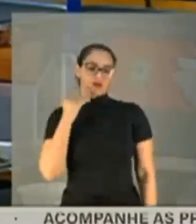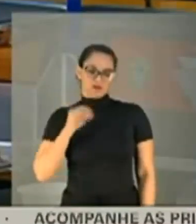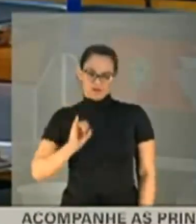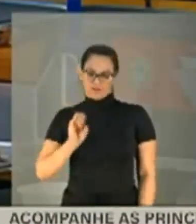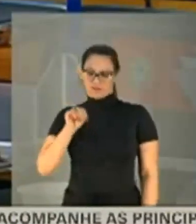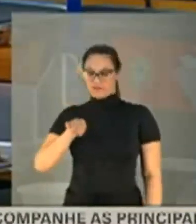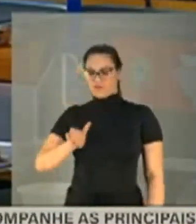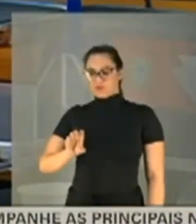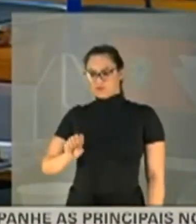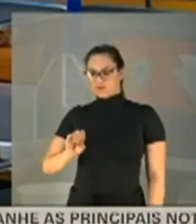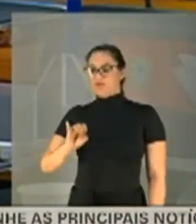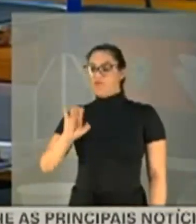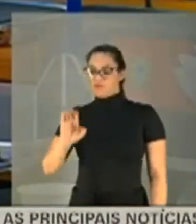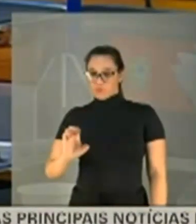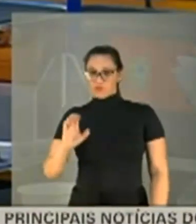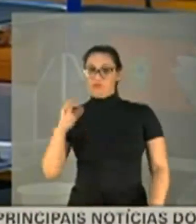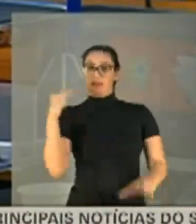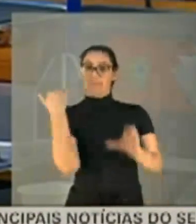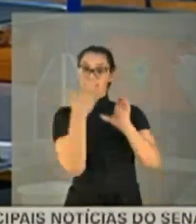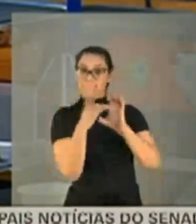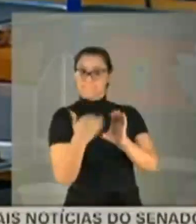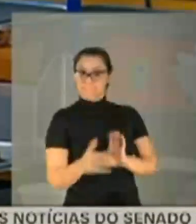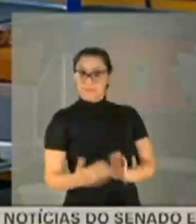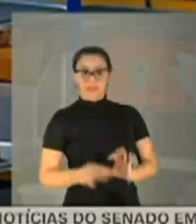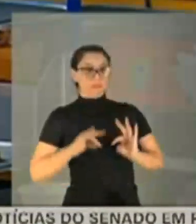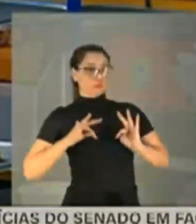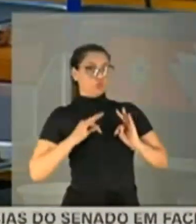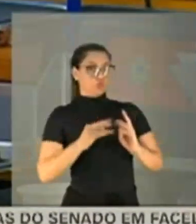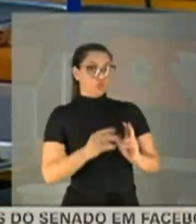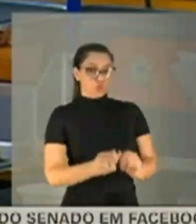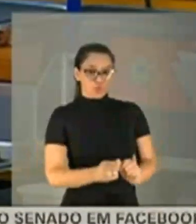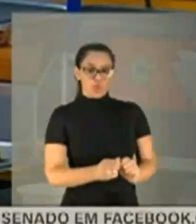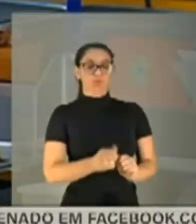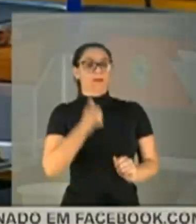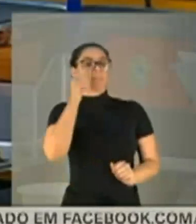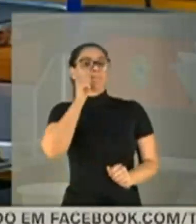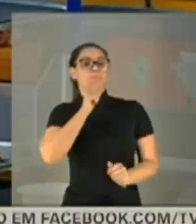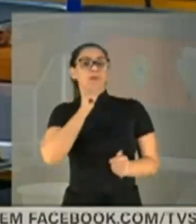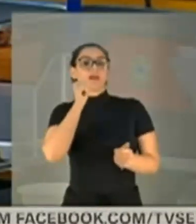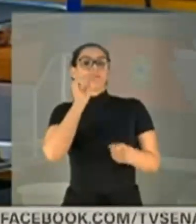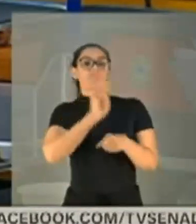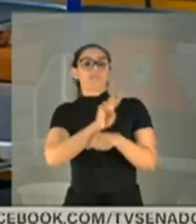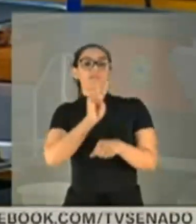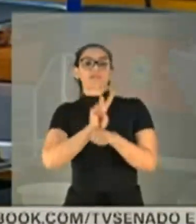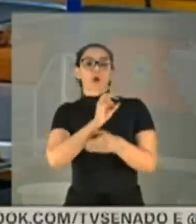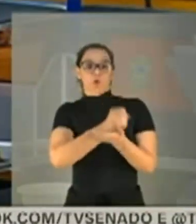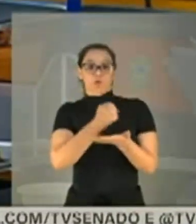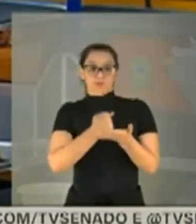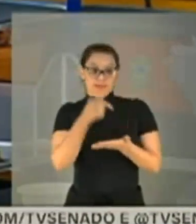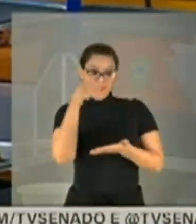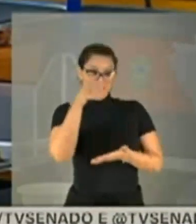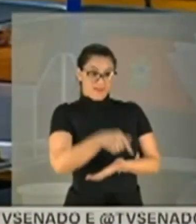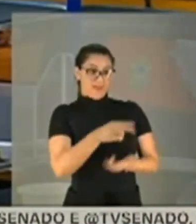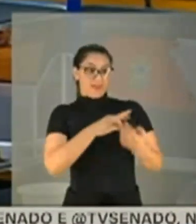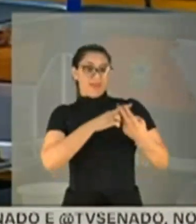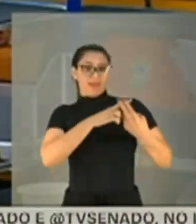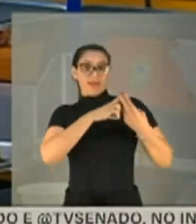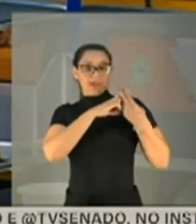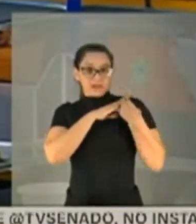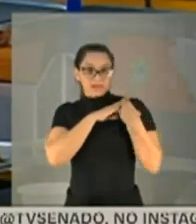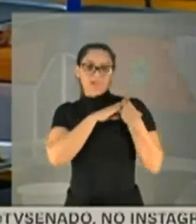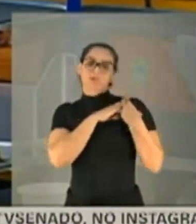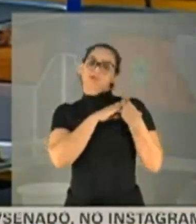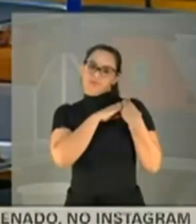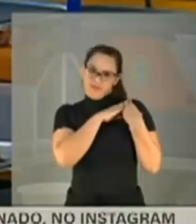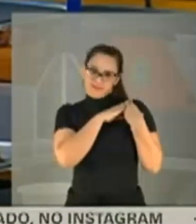invoice e encaminhamos todas essas falhas para a fiscal do contrato, que é a responsável pela execução,